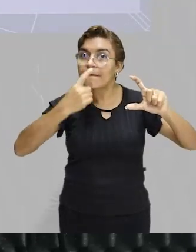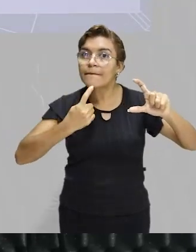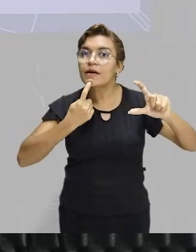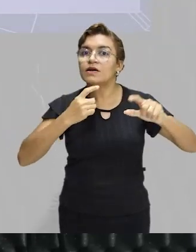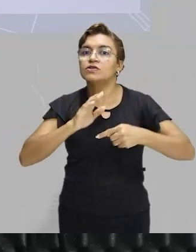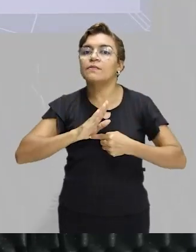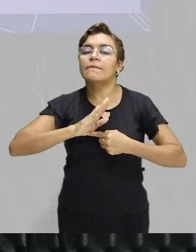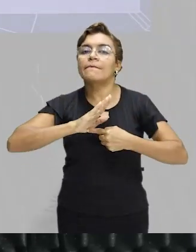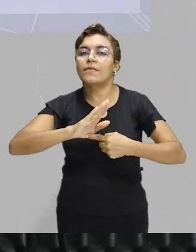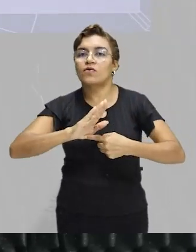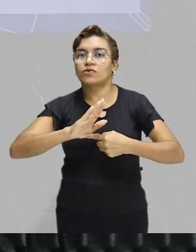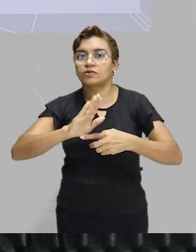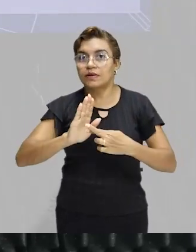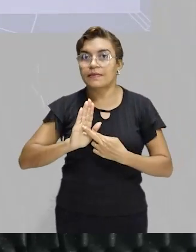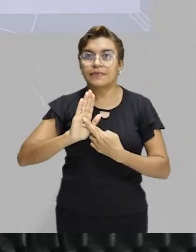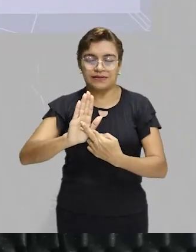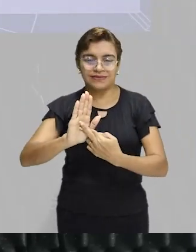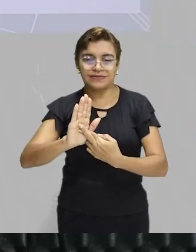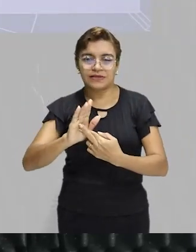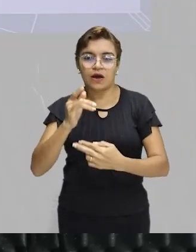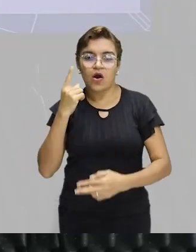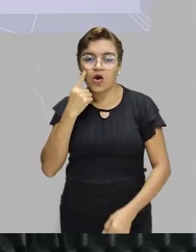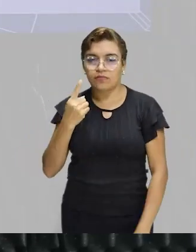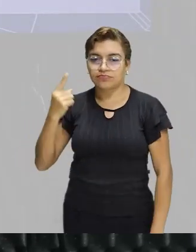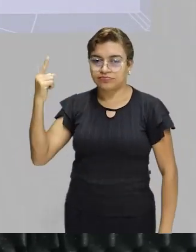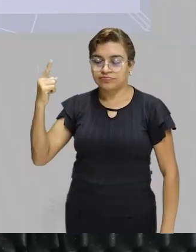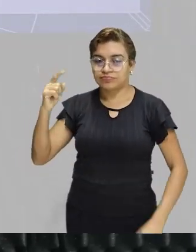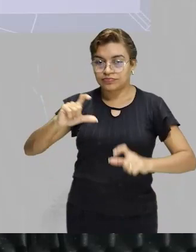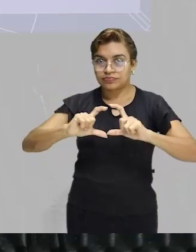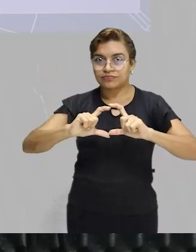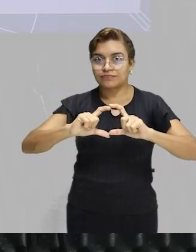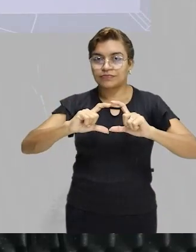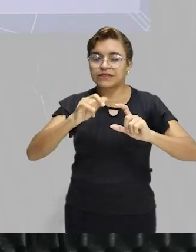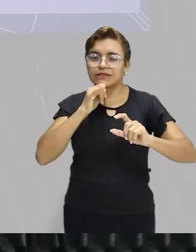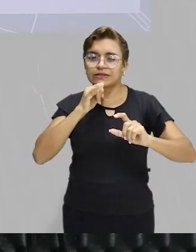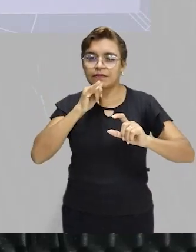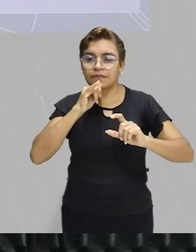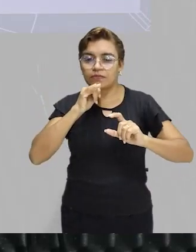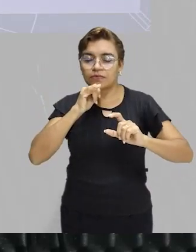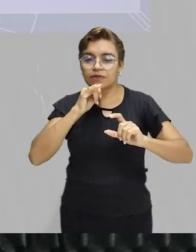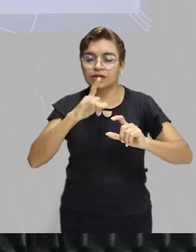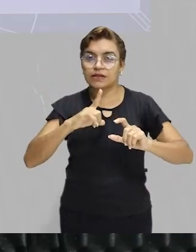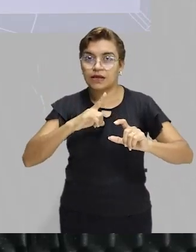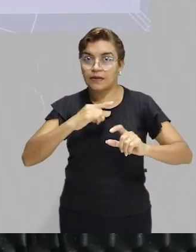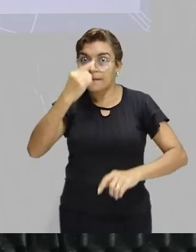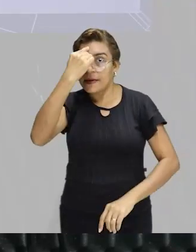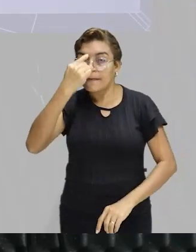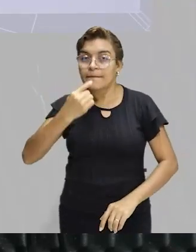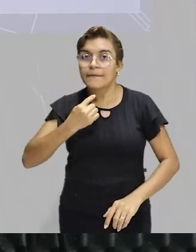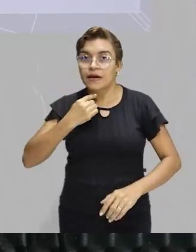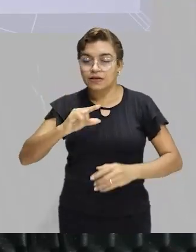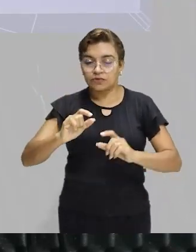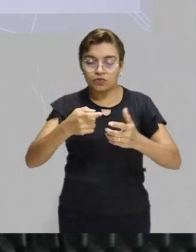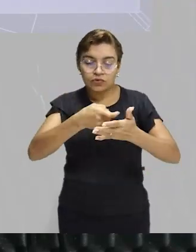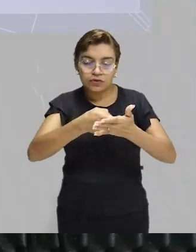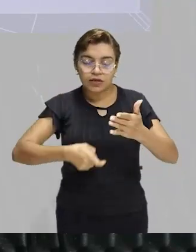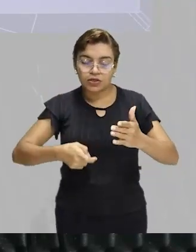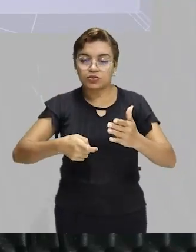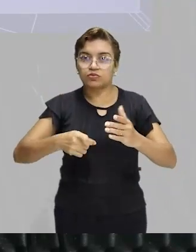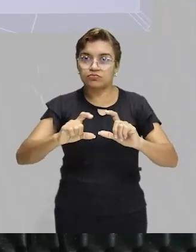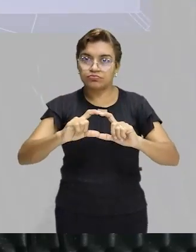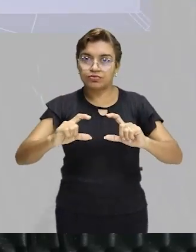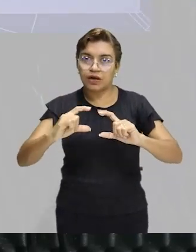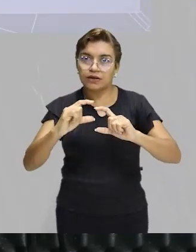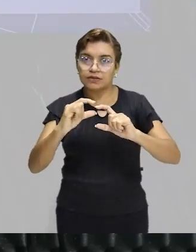faz representação a isso. Tá? Então, é essa exemplificação. É você perceber o assunto por